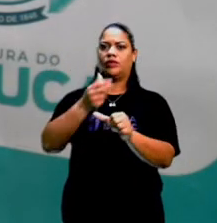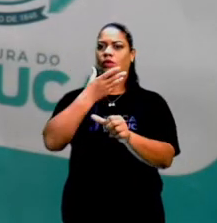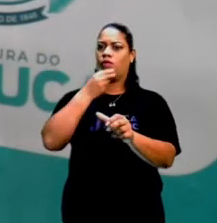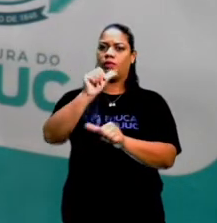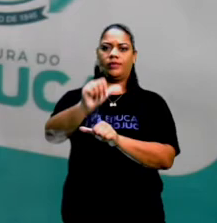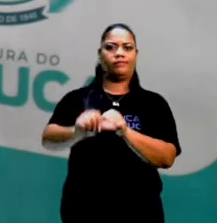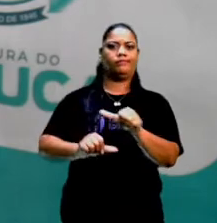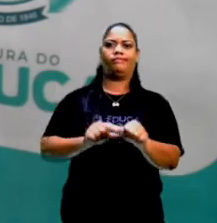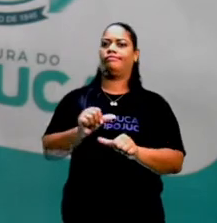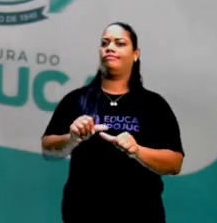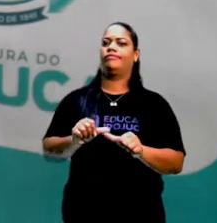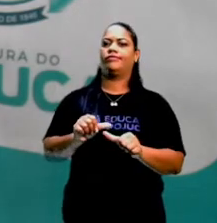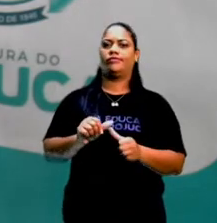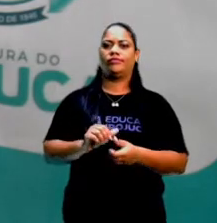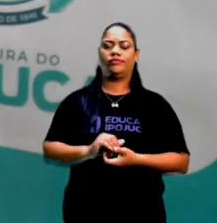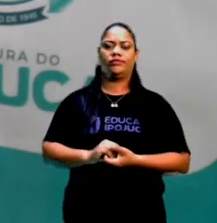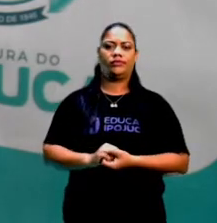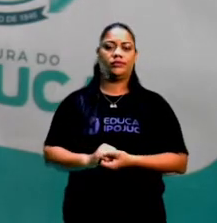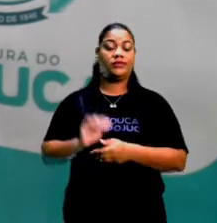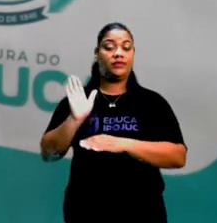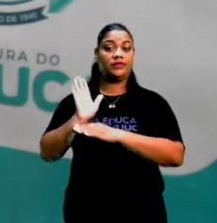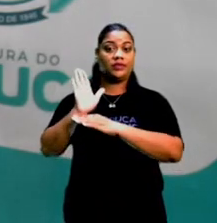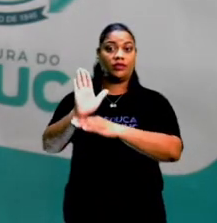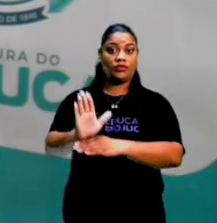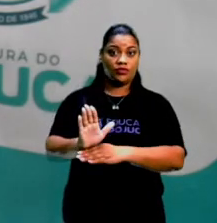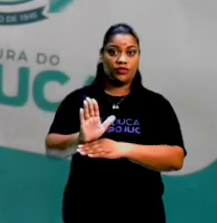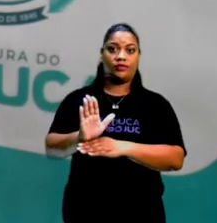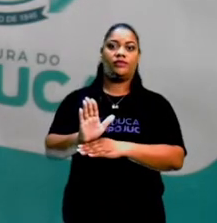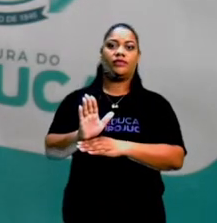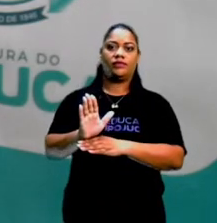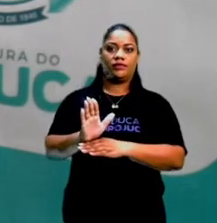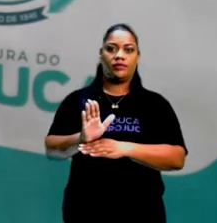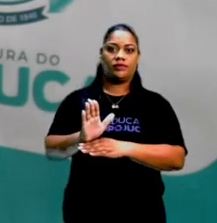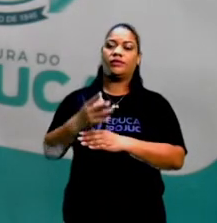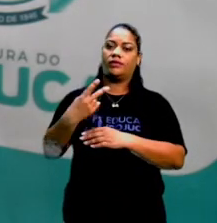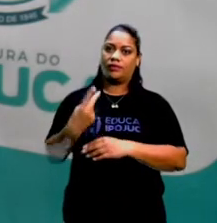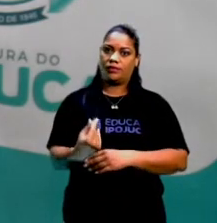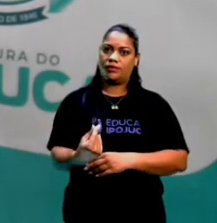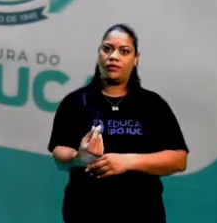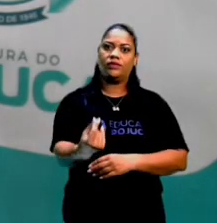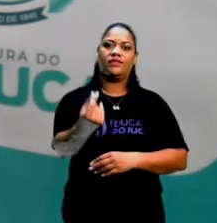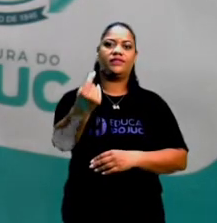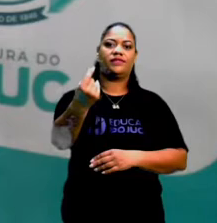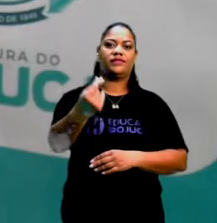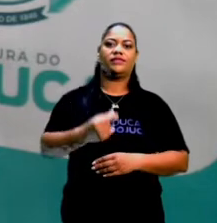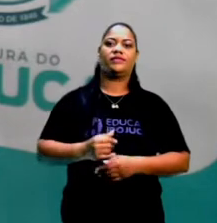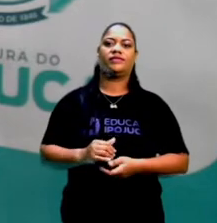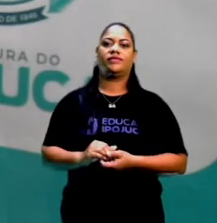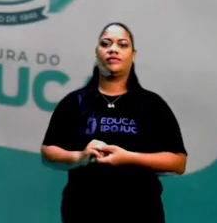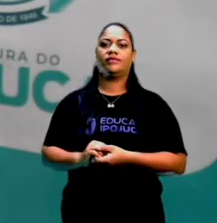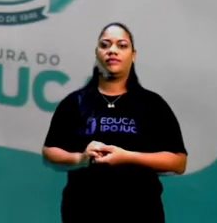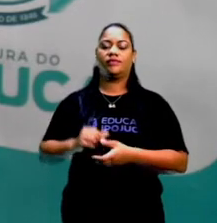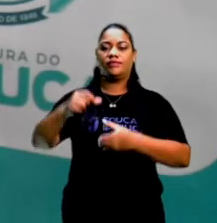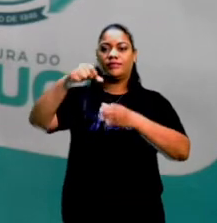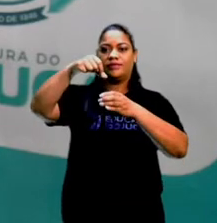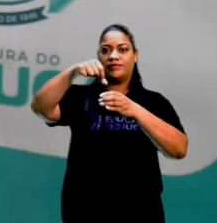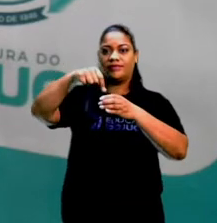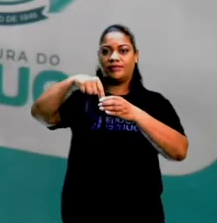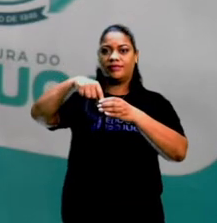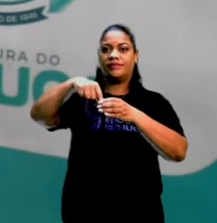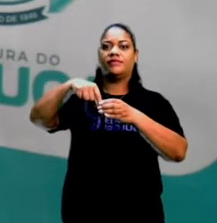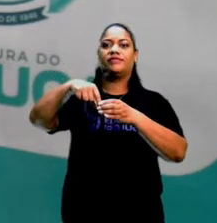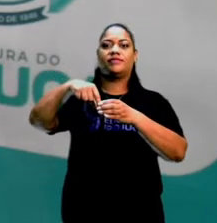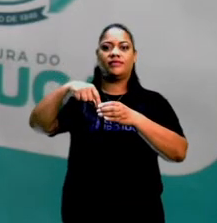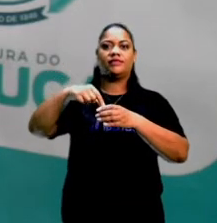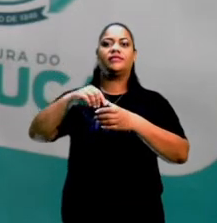tem como construir, ele ajuda no crescimento. Fazendo o quê? Plantando a sementinha ou